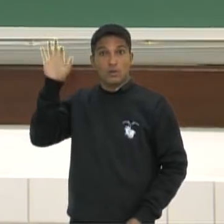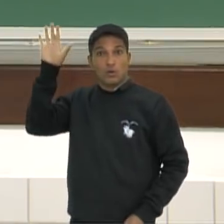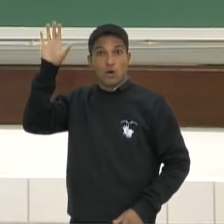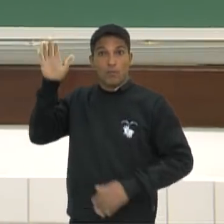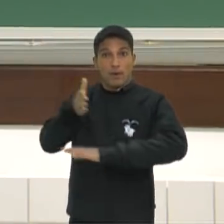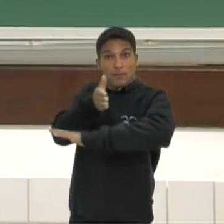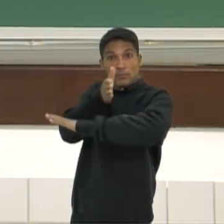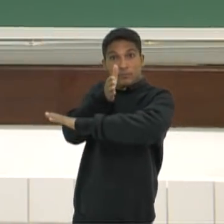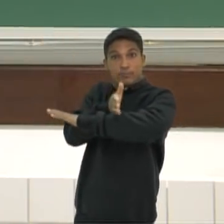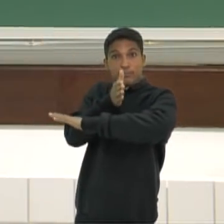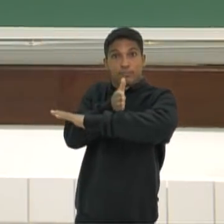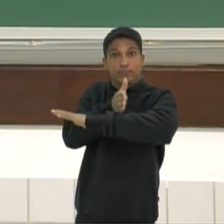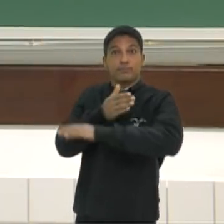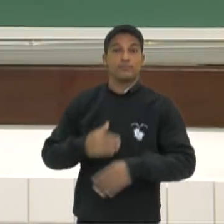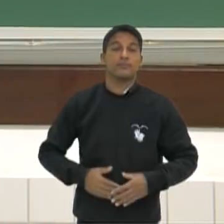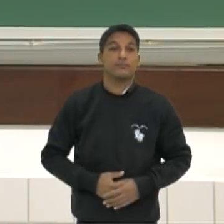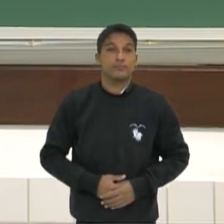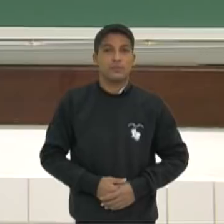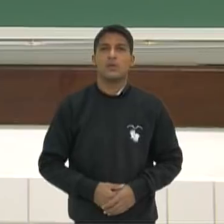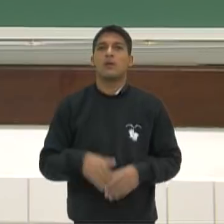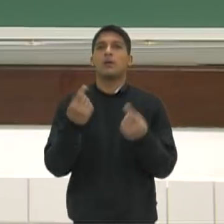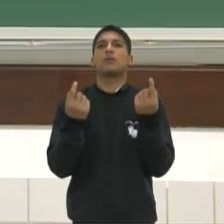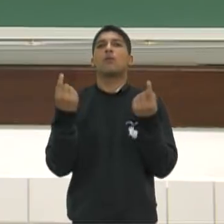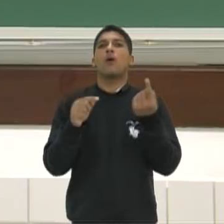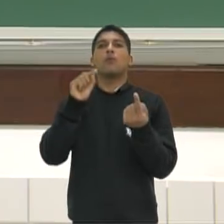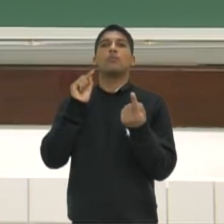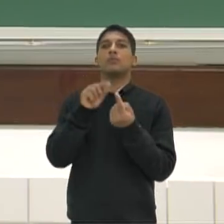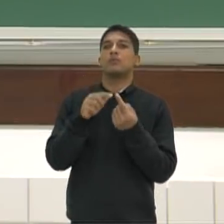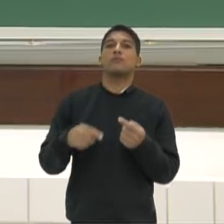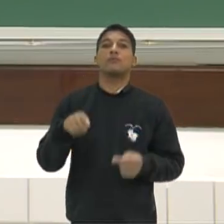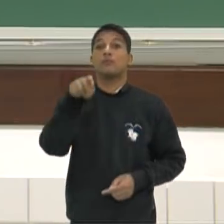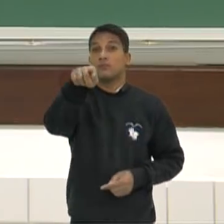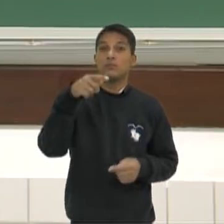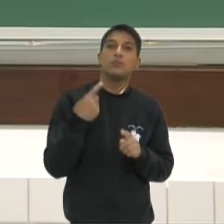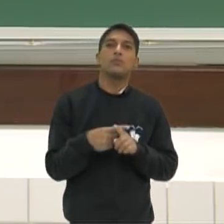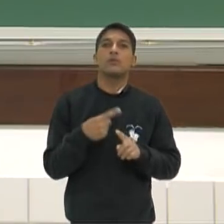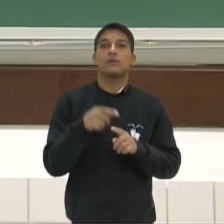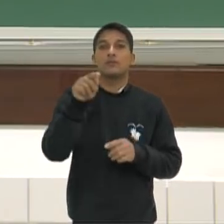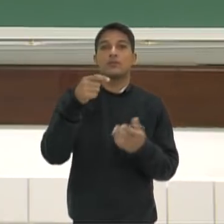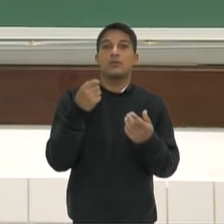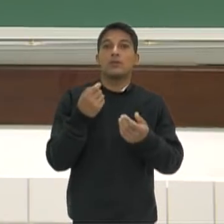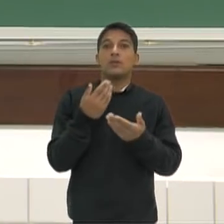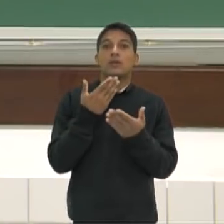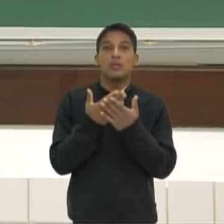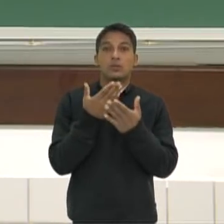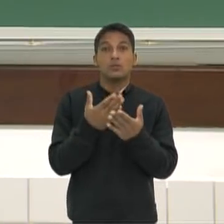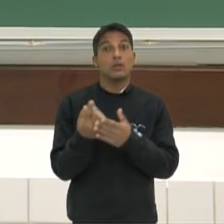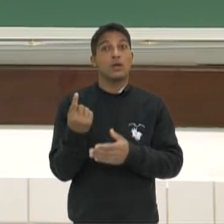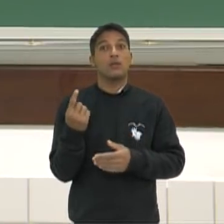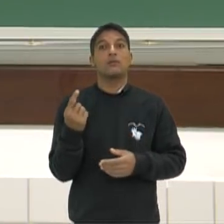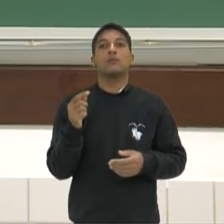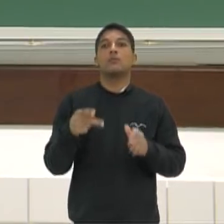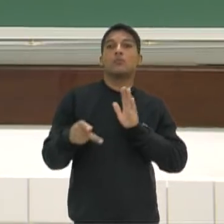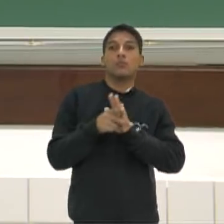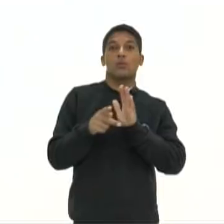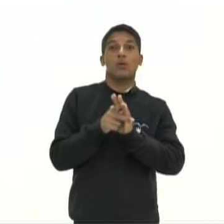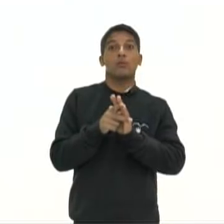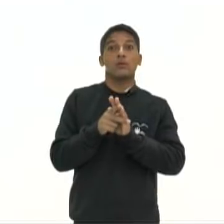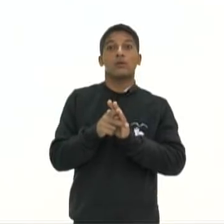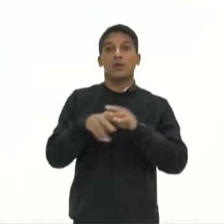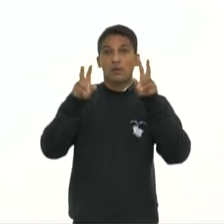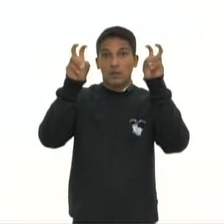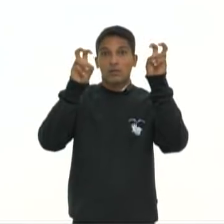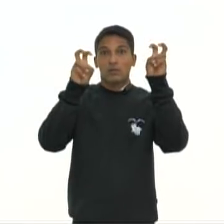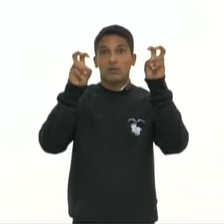nossos objetivos? Por que a gente está estudando, então, sobre a sociedade e a cultura medieval? Bom, primeiro, o